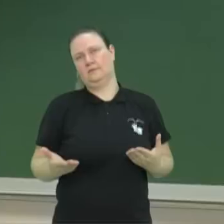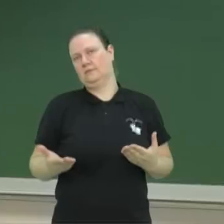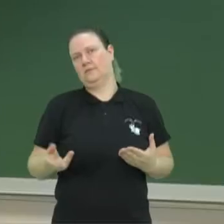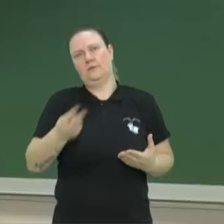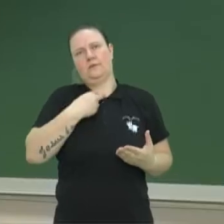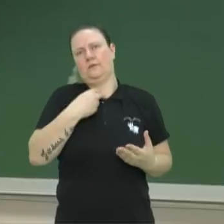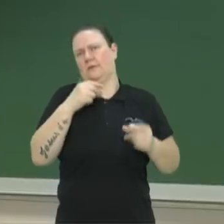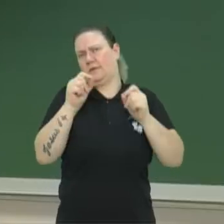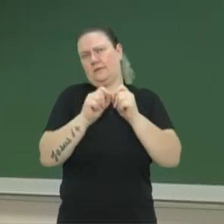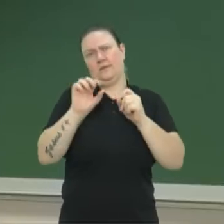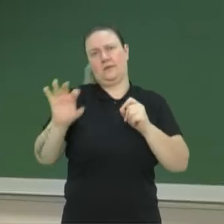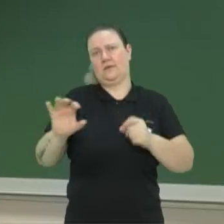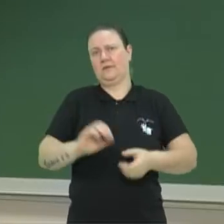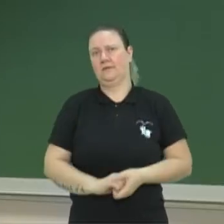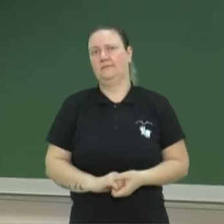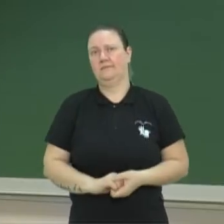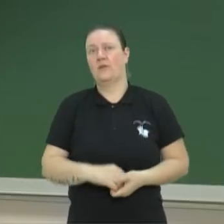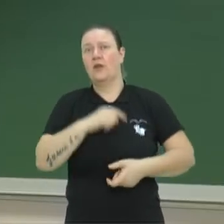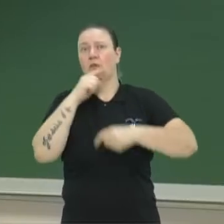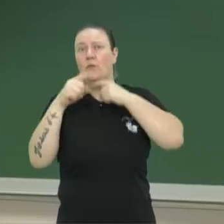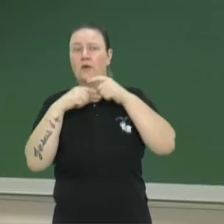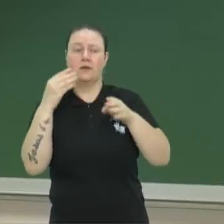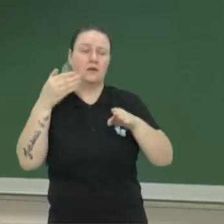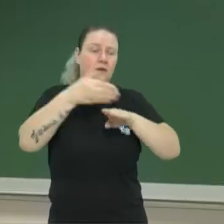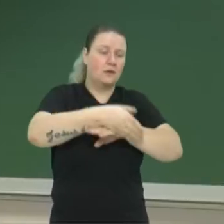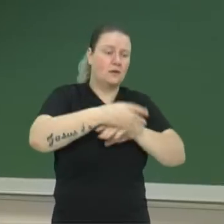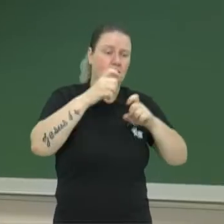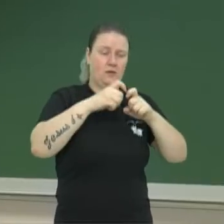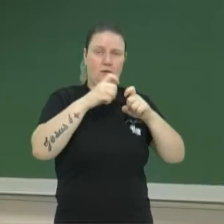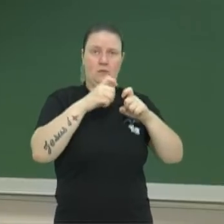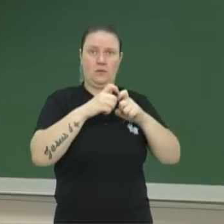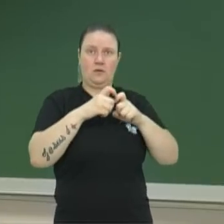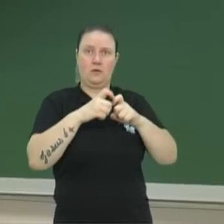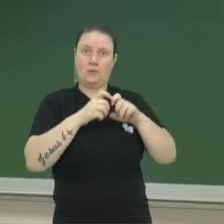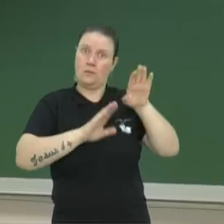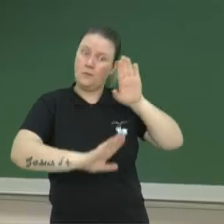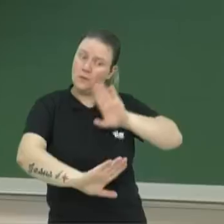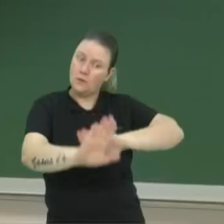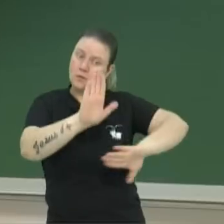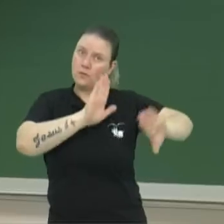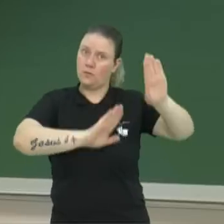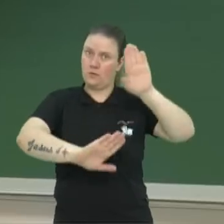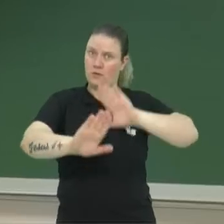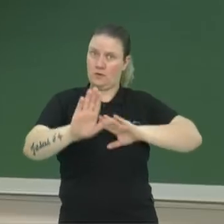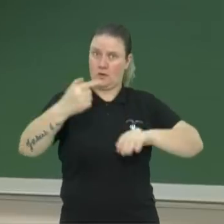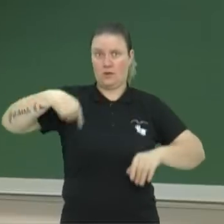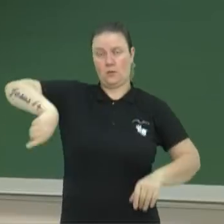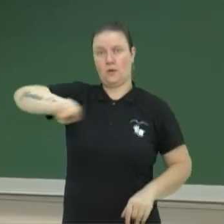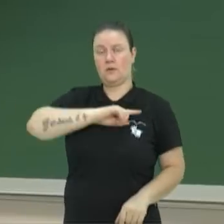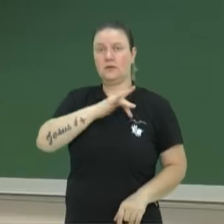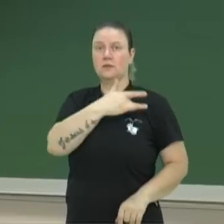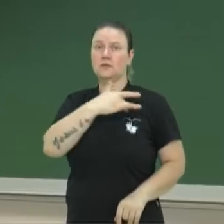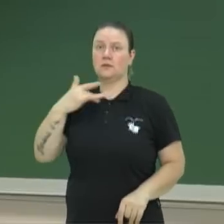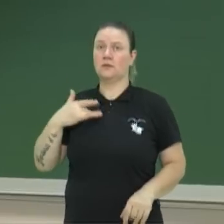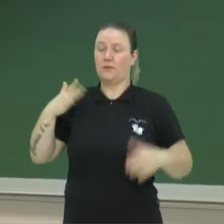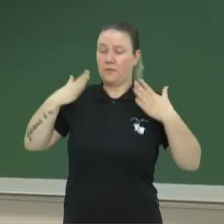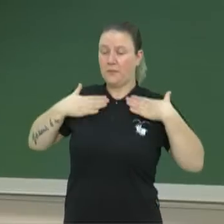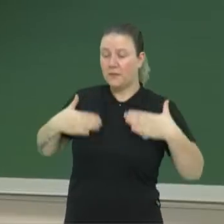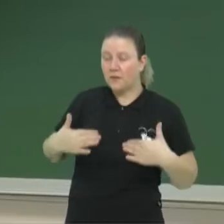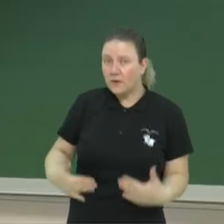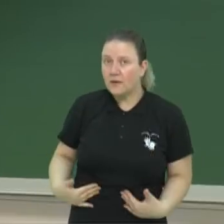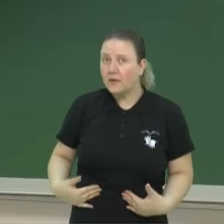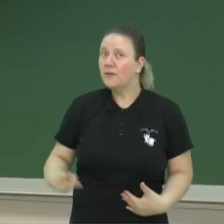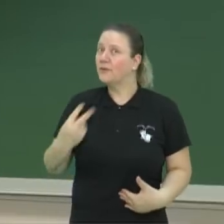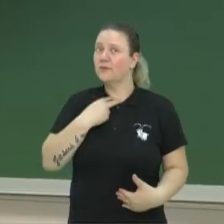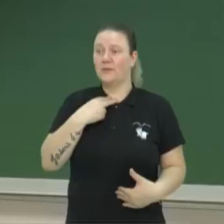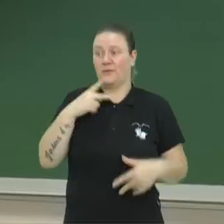fazer isso. Ou não adiantaria de nada ir ao médico. Então, nós temos que cuidar muito da nossa saúde. Nós não podemos fazer igual